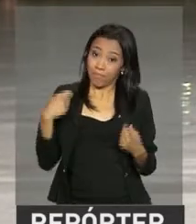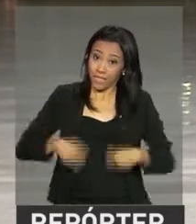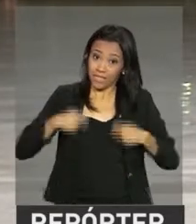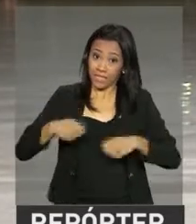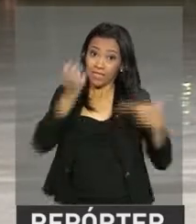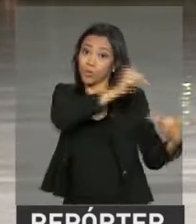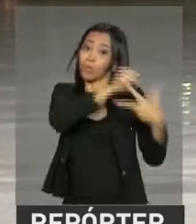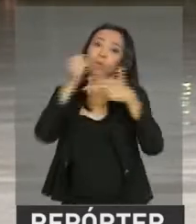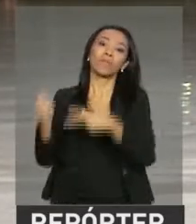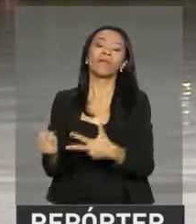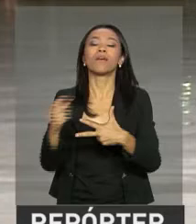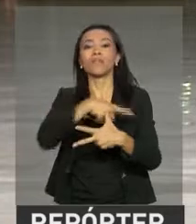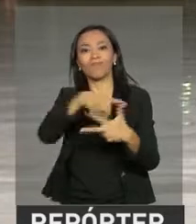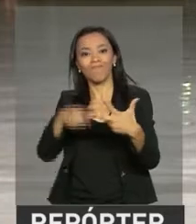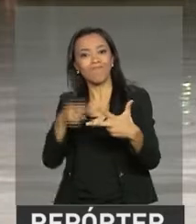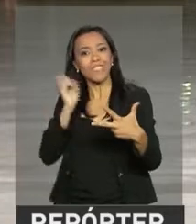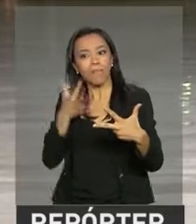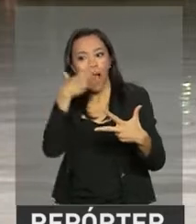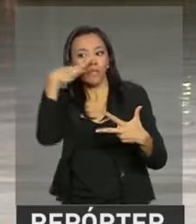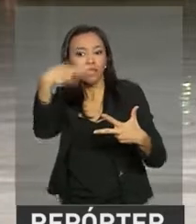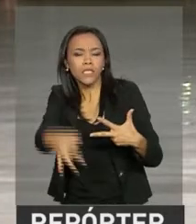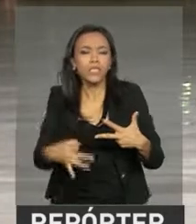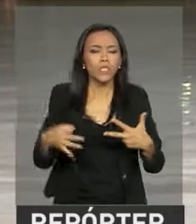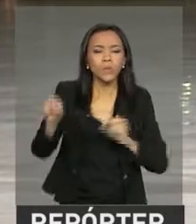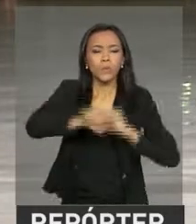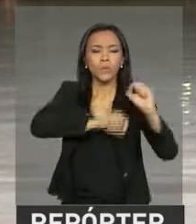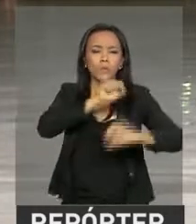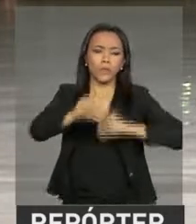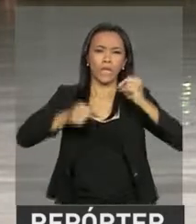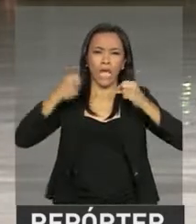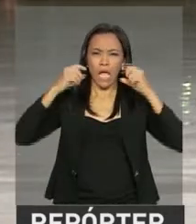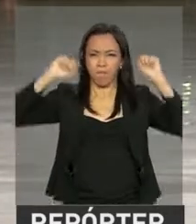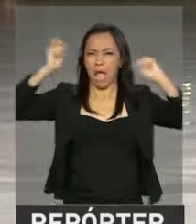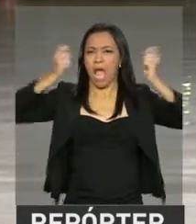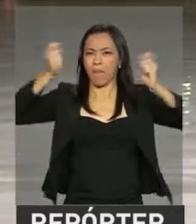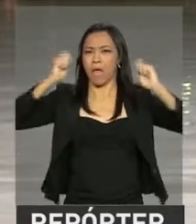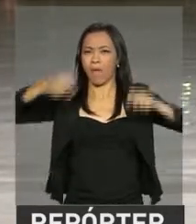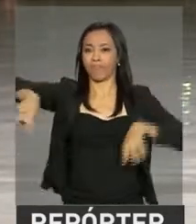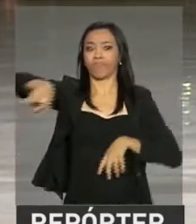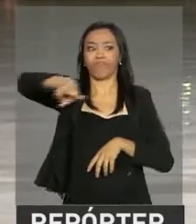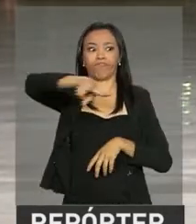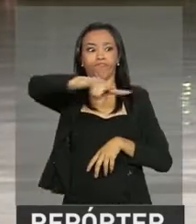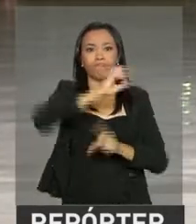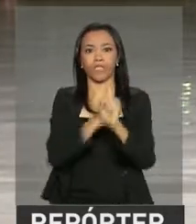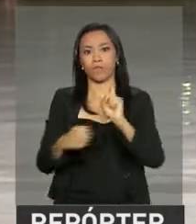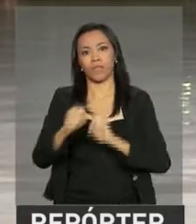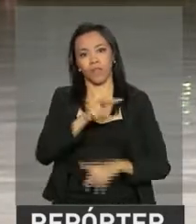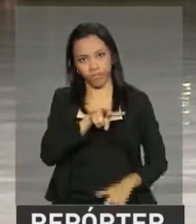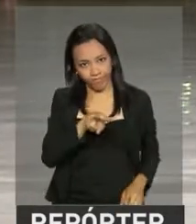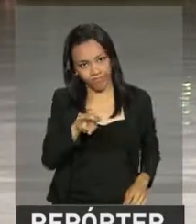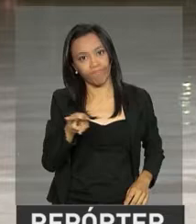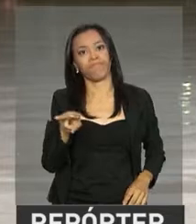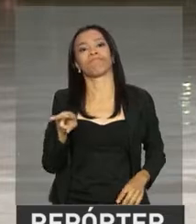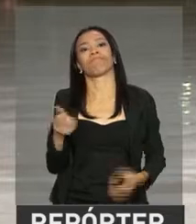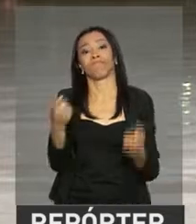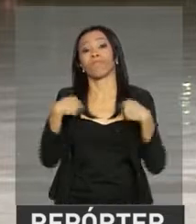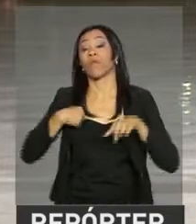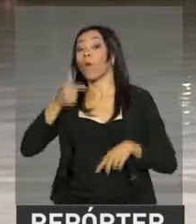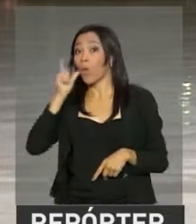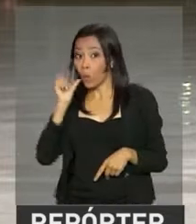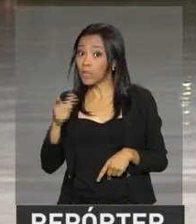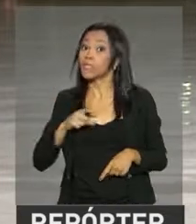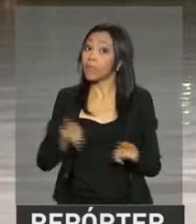da República estejam sempre atentos às reivindicações da população brasileira. E ainda ontem, o presidente Michel Temer concedeu uma